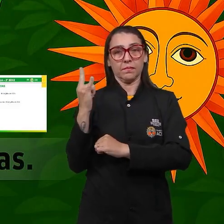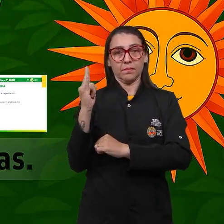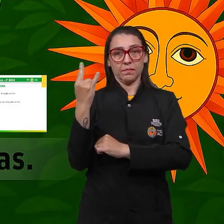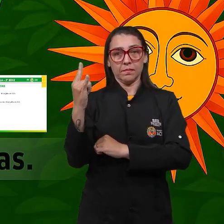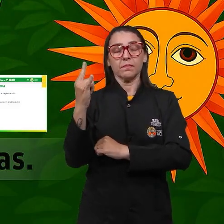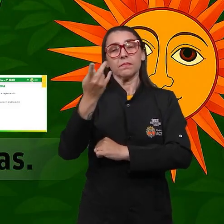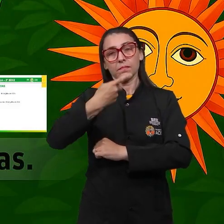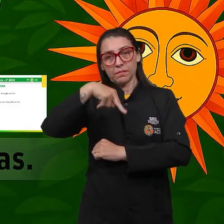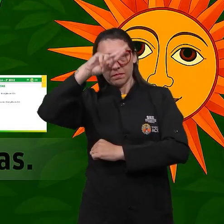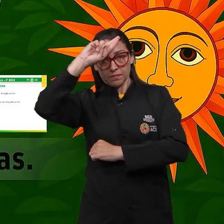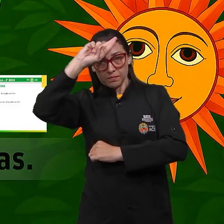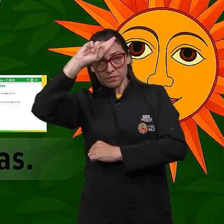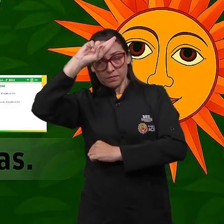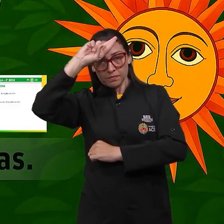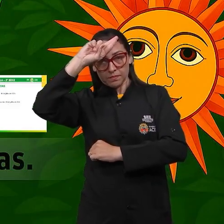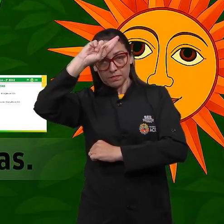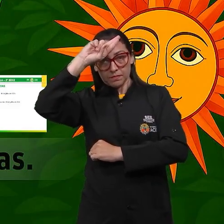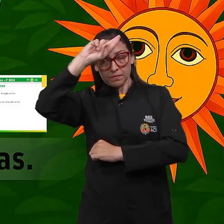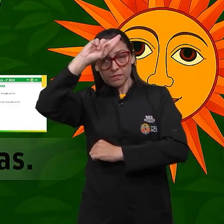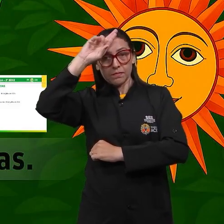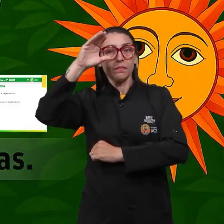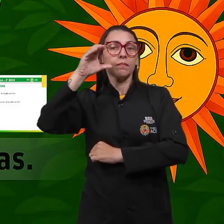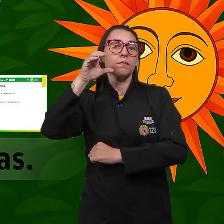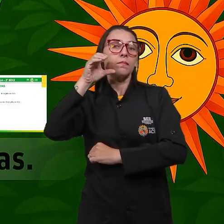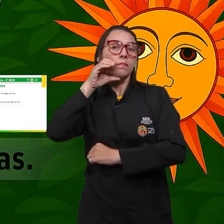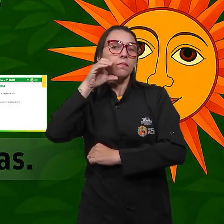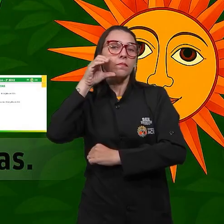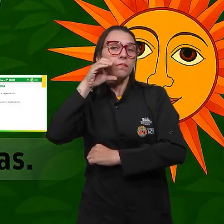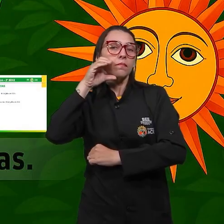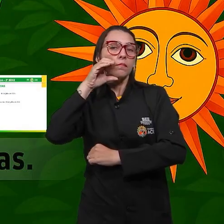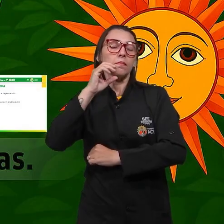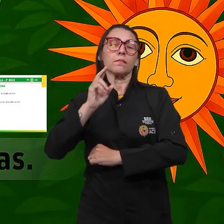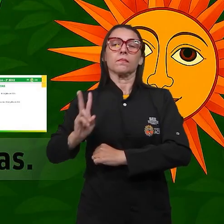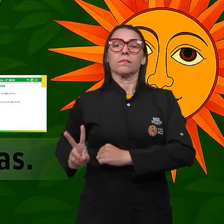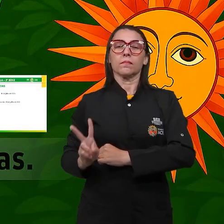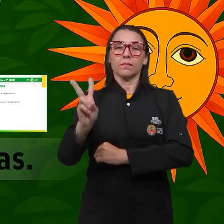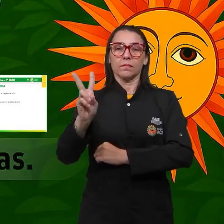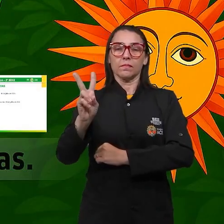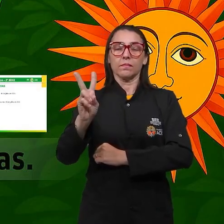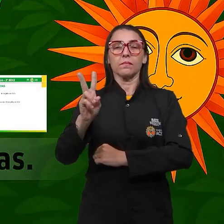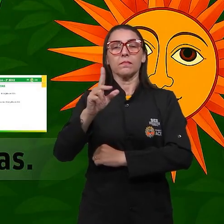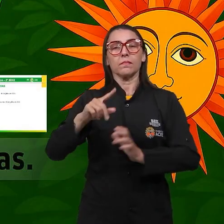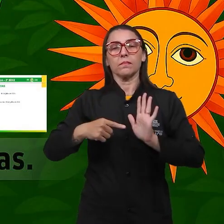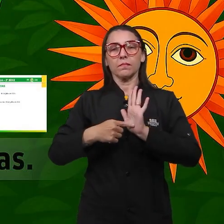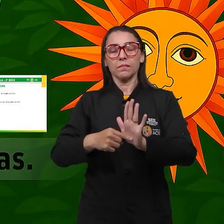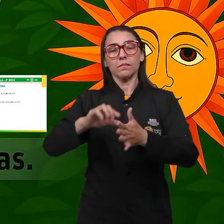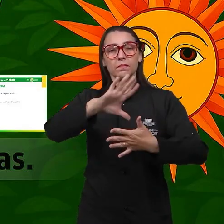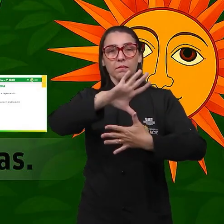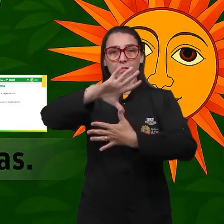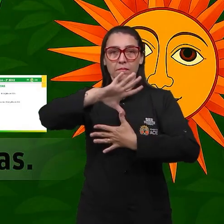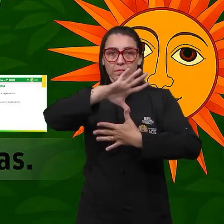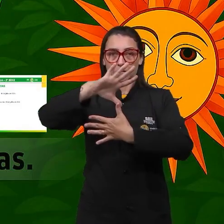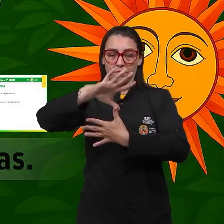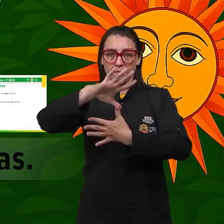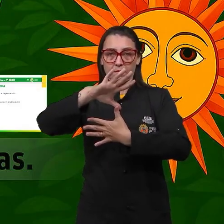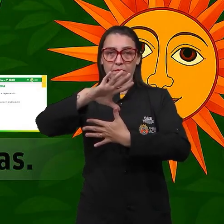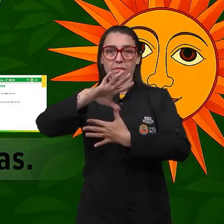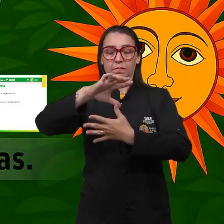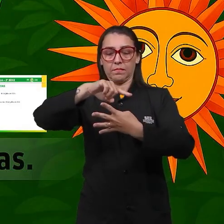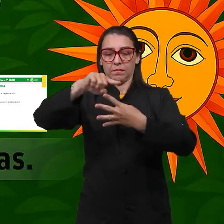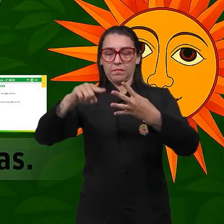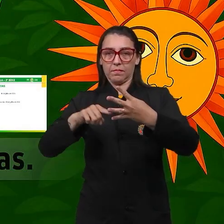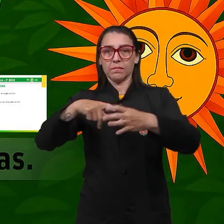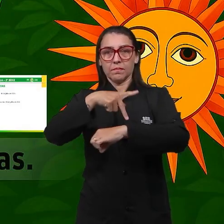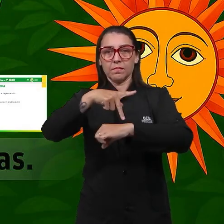o Peru, a Colômbia e a Venezuela. Como está mostrando aí o mapa, tá bom? Então, todos esses países, eles